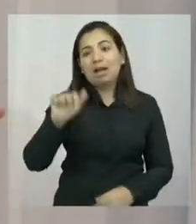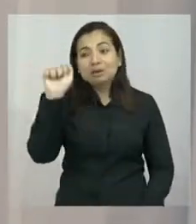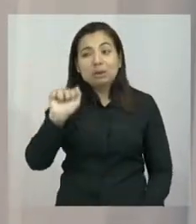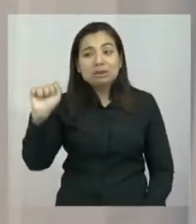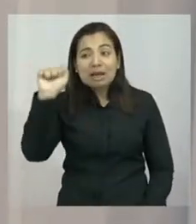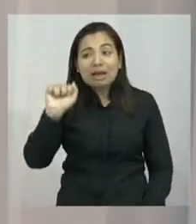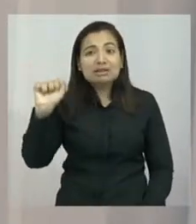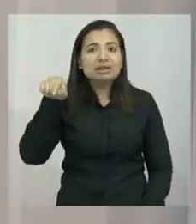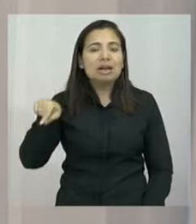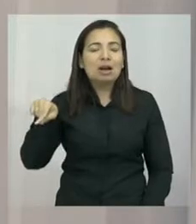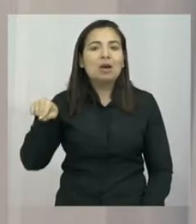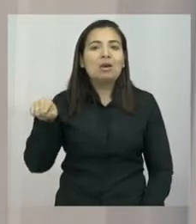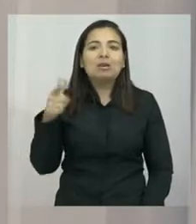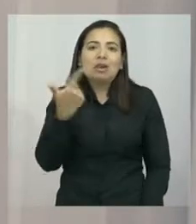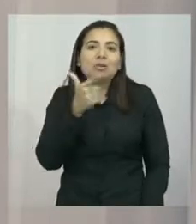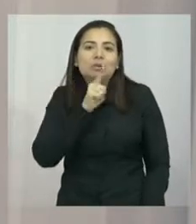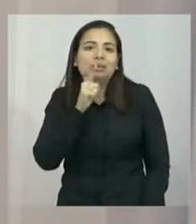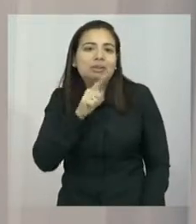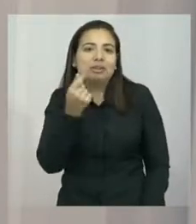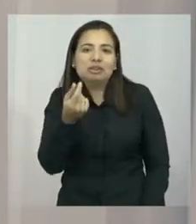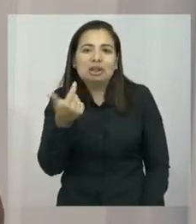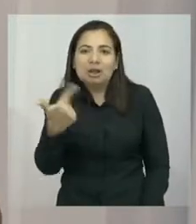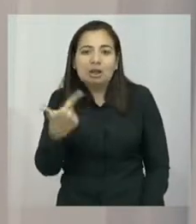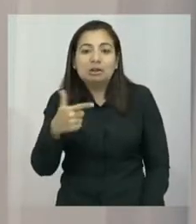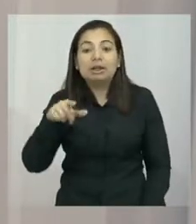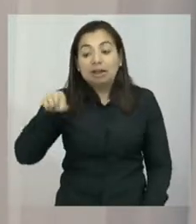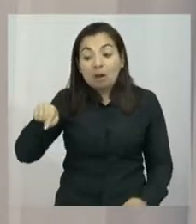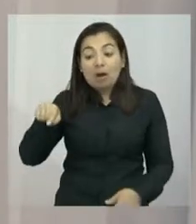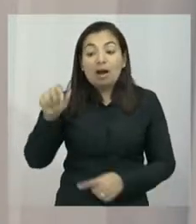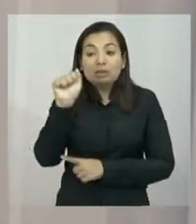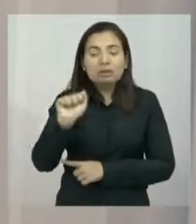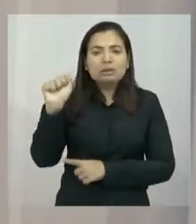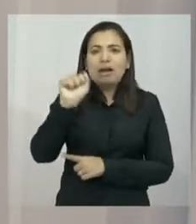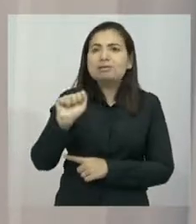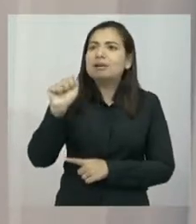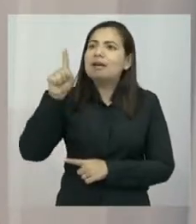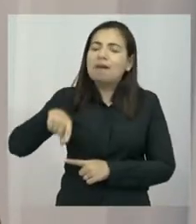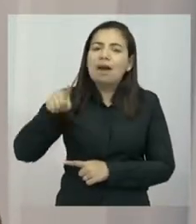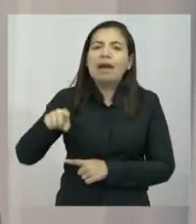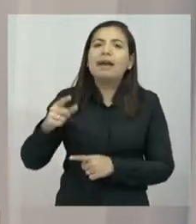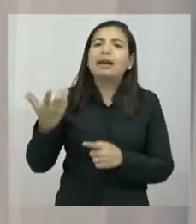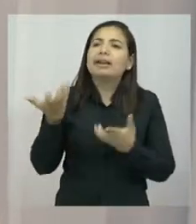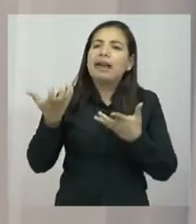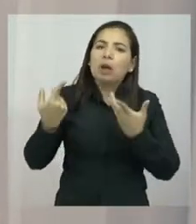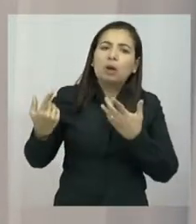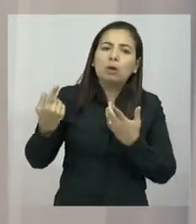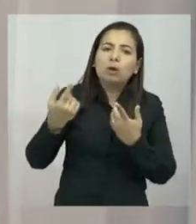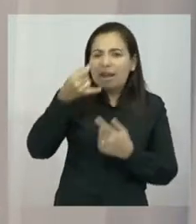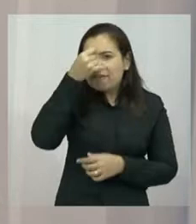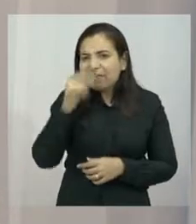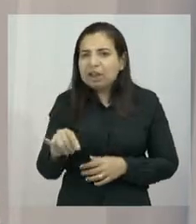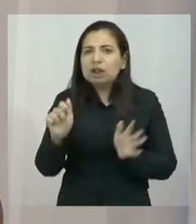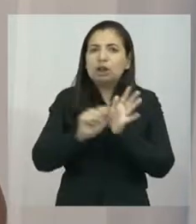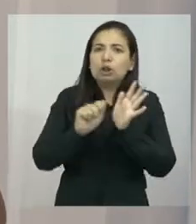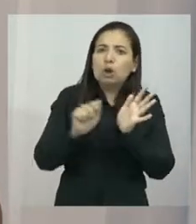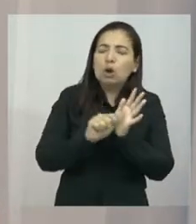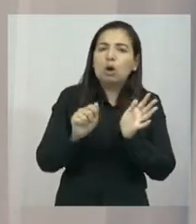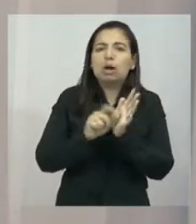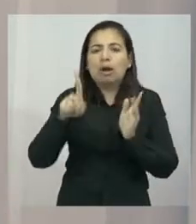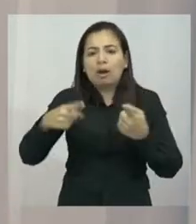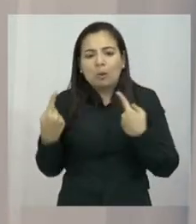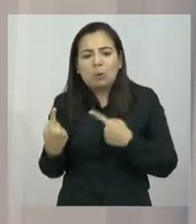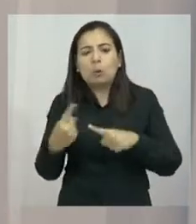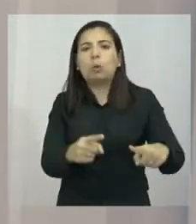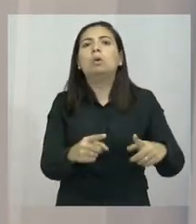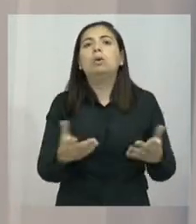fins lucrativos, né? Então, ela nasceu do coração já para isso, no combate às drogas. Nós trabalhamos ali em